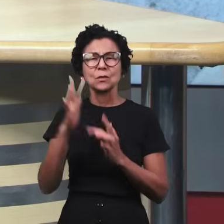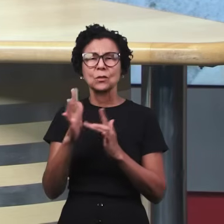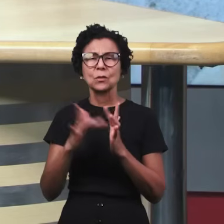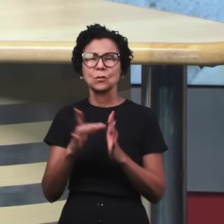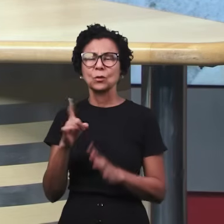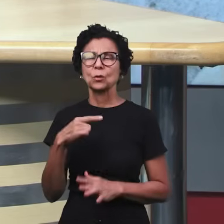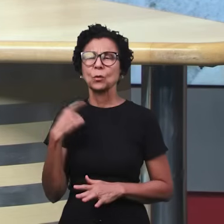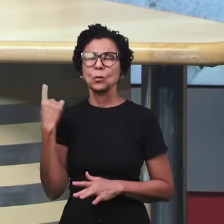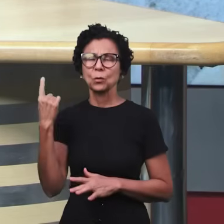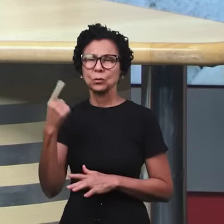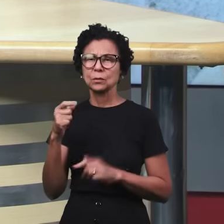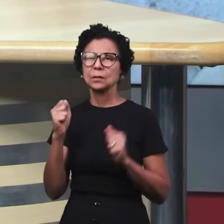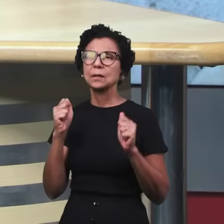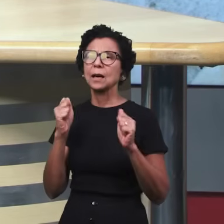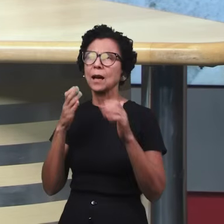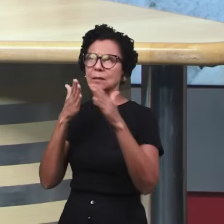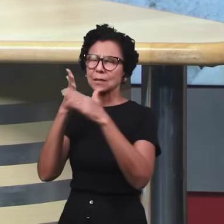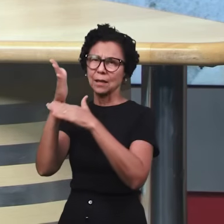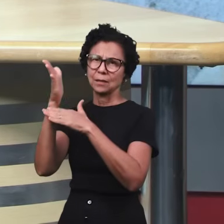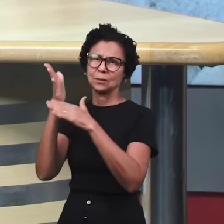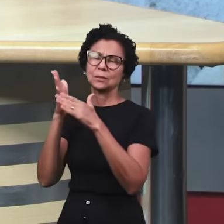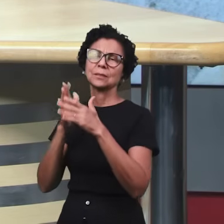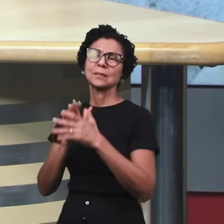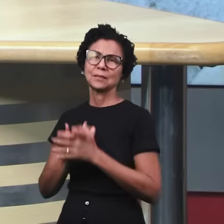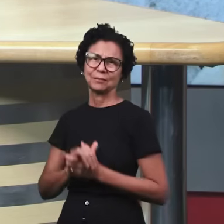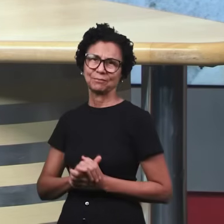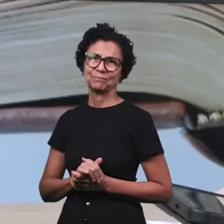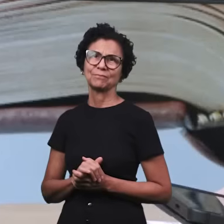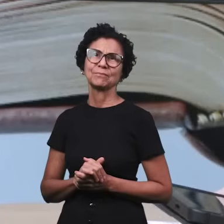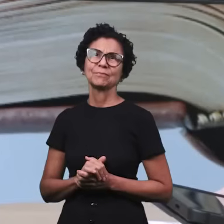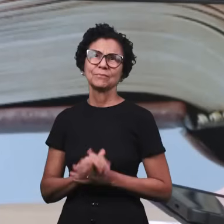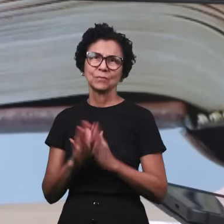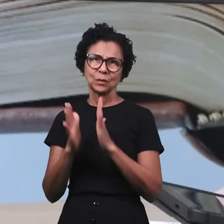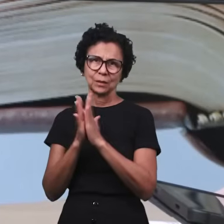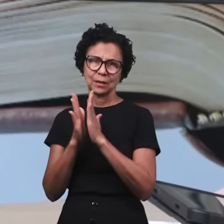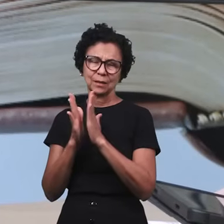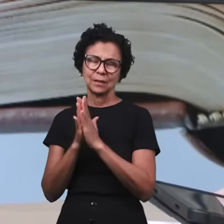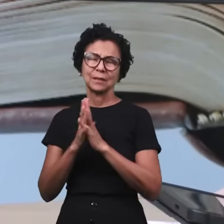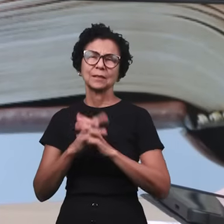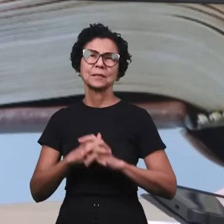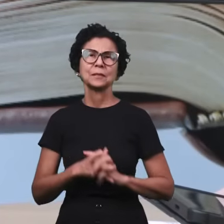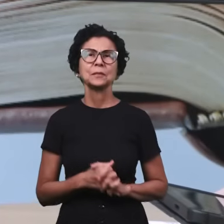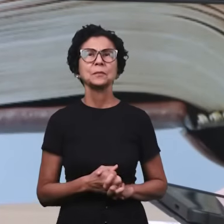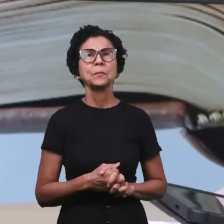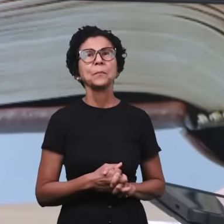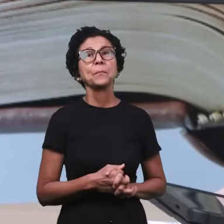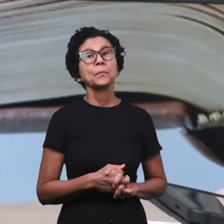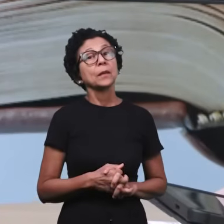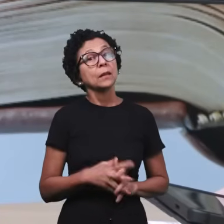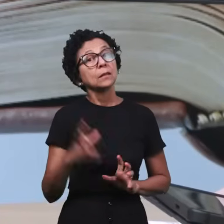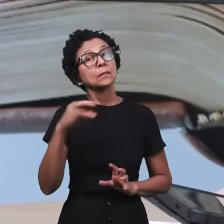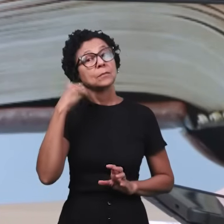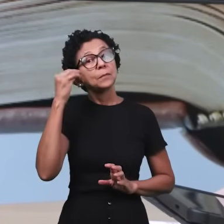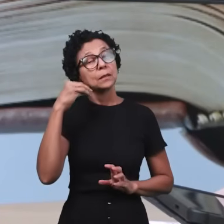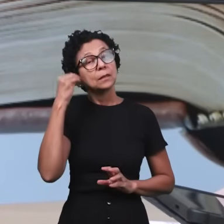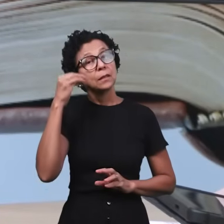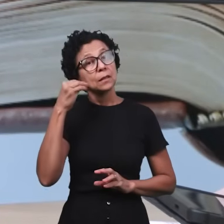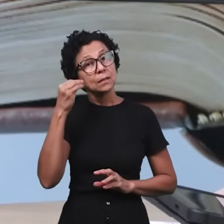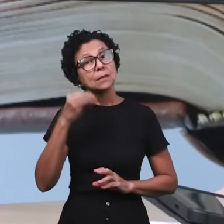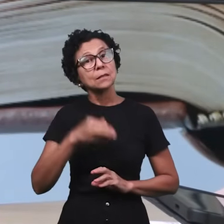todos nós, mais a lã vai crescendo, né? E aí, à medida que as nossas experiências vão se acumulando, nós